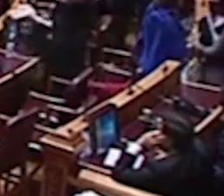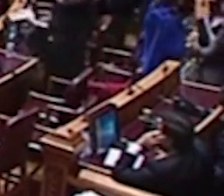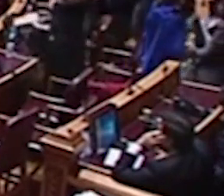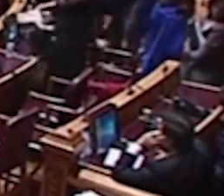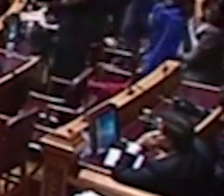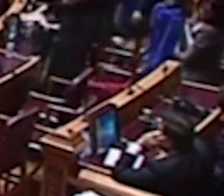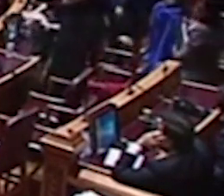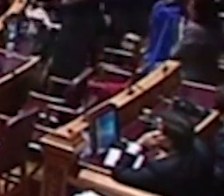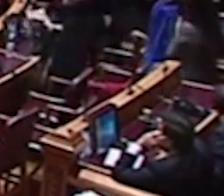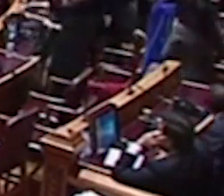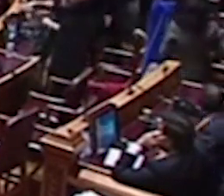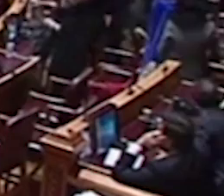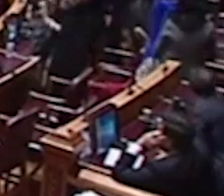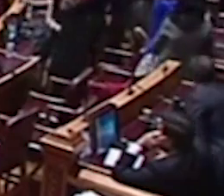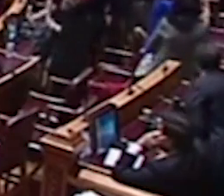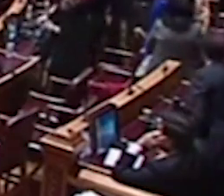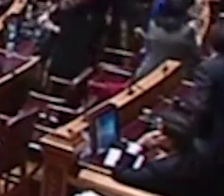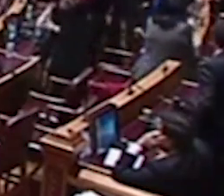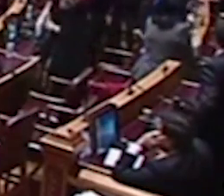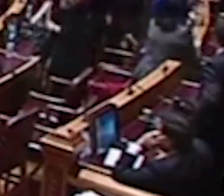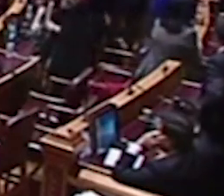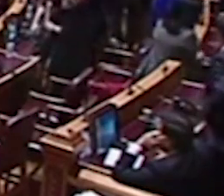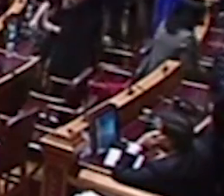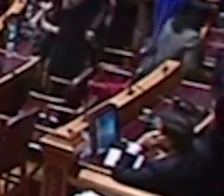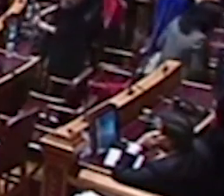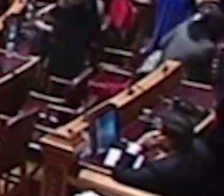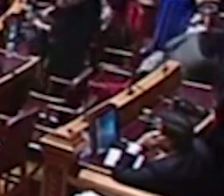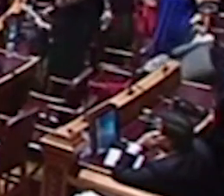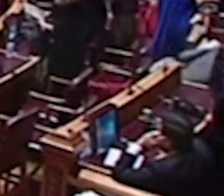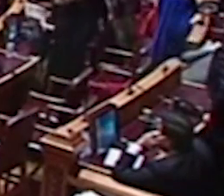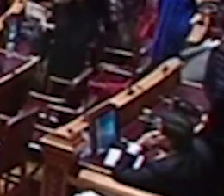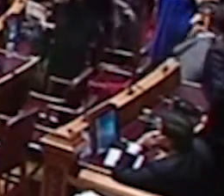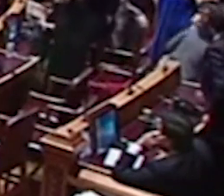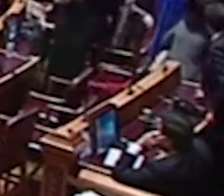final está agendada para 6 de fevereiro.